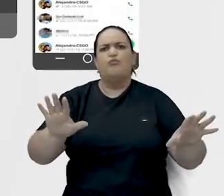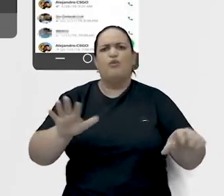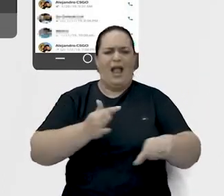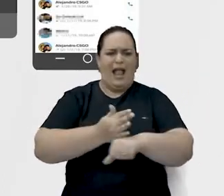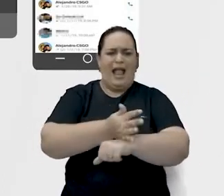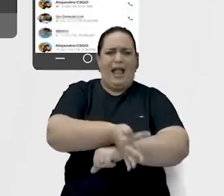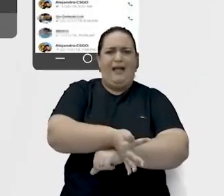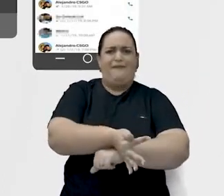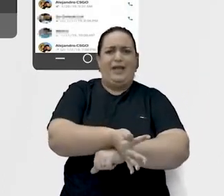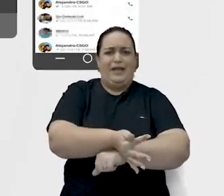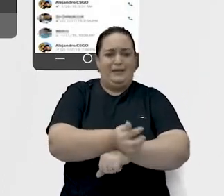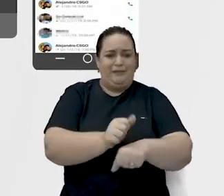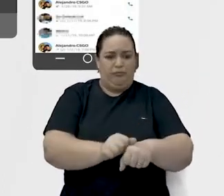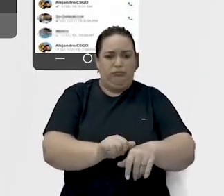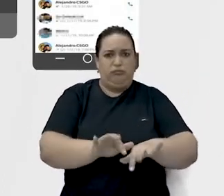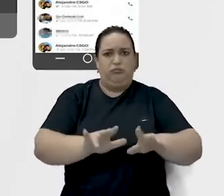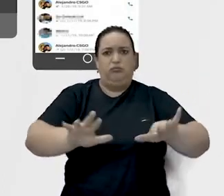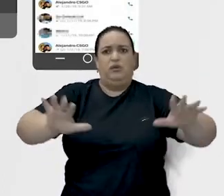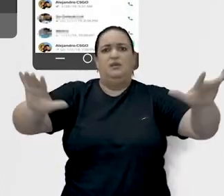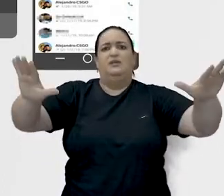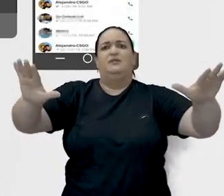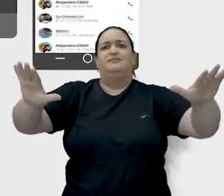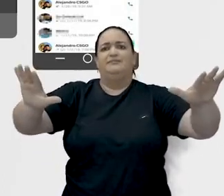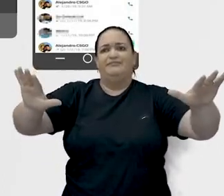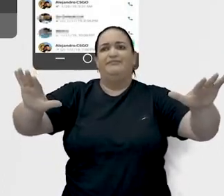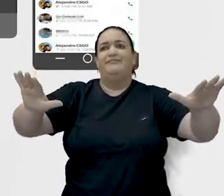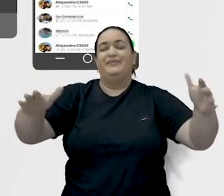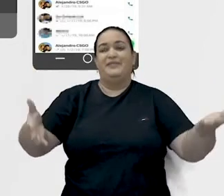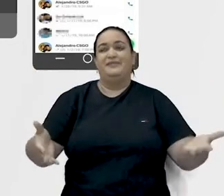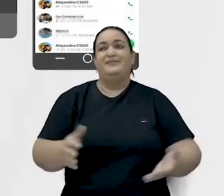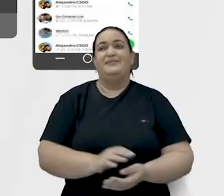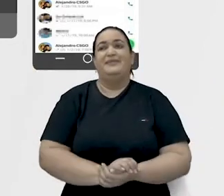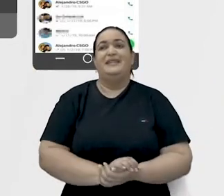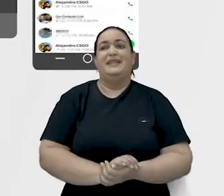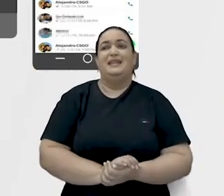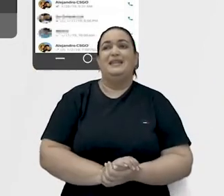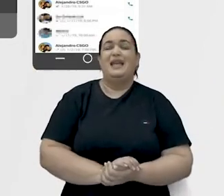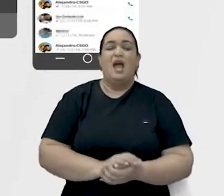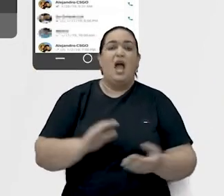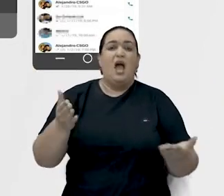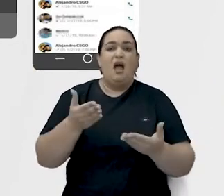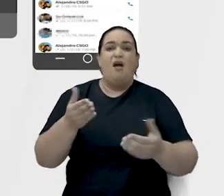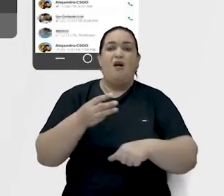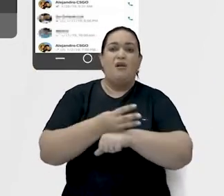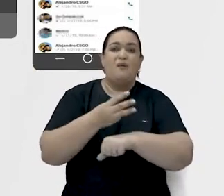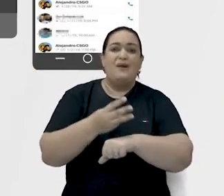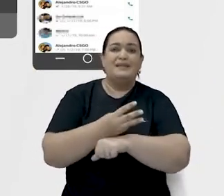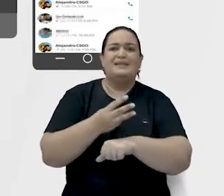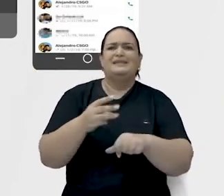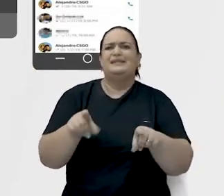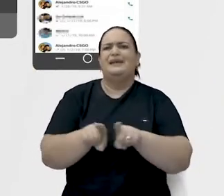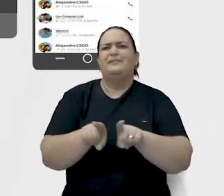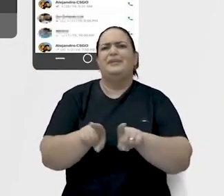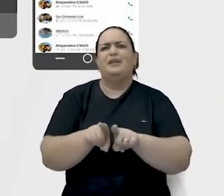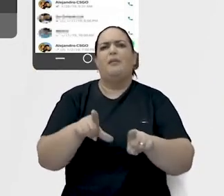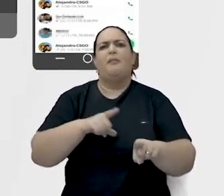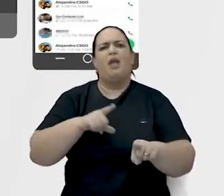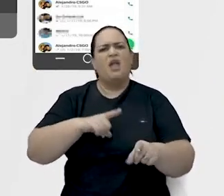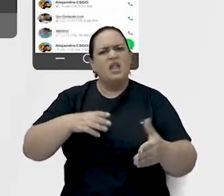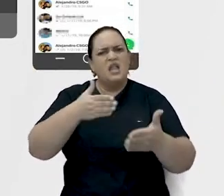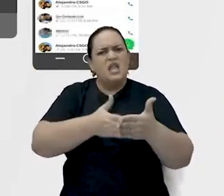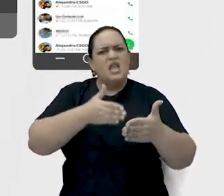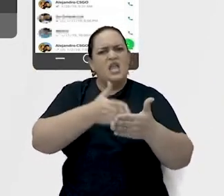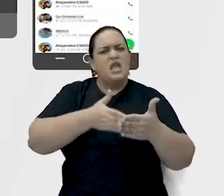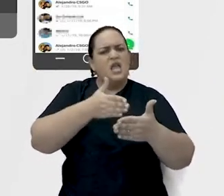De disseminar. Pois o Facebook, o Twitter e atualmente o WhatsApp já criaram barreiras